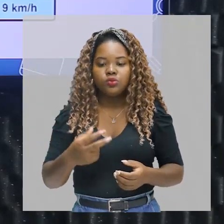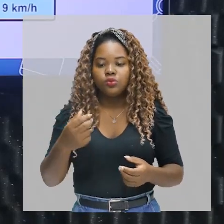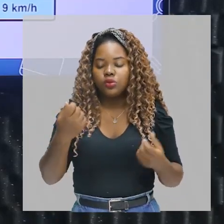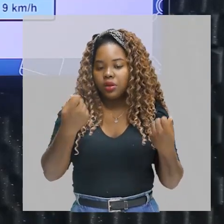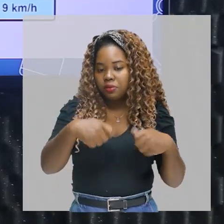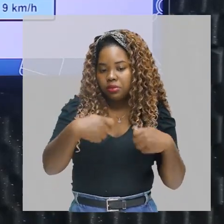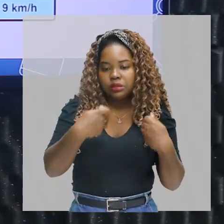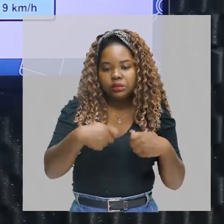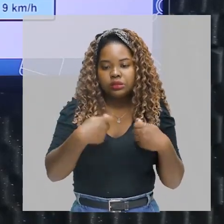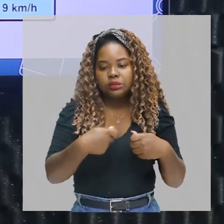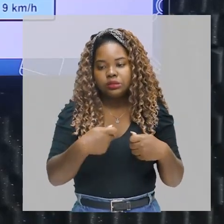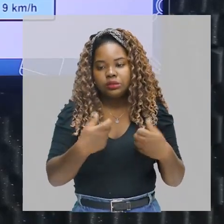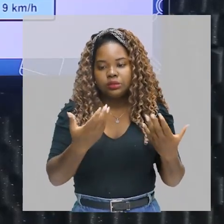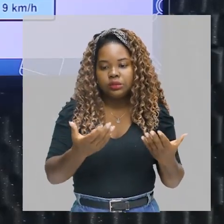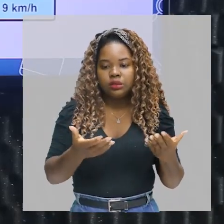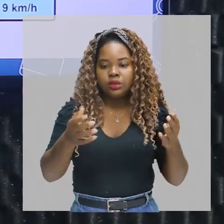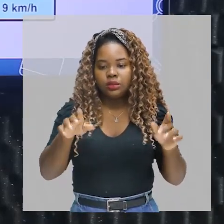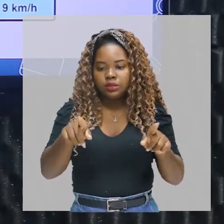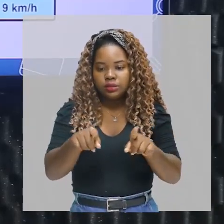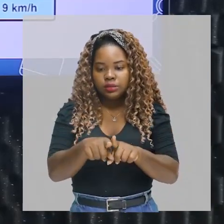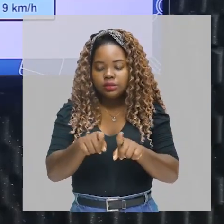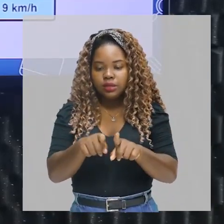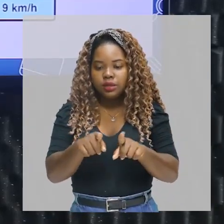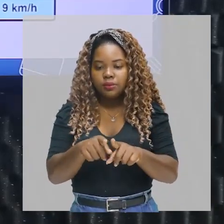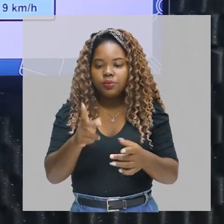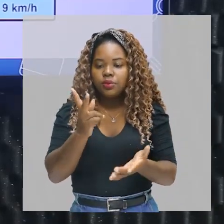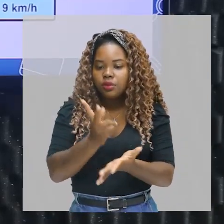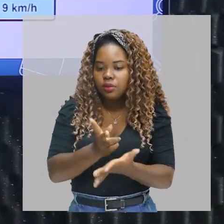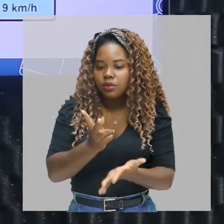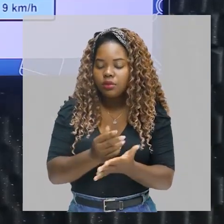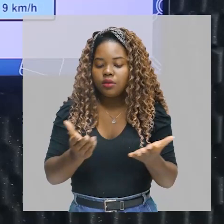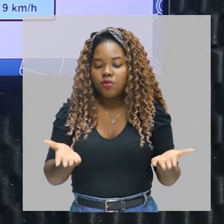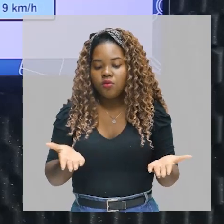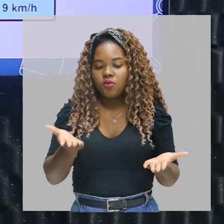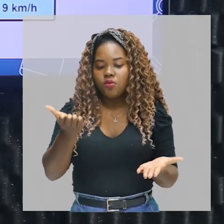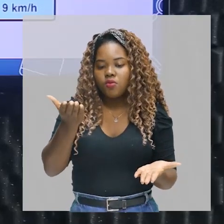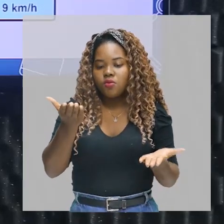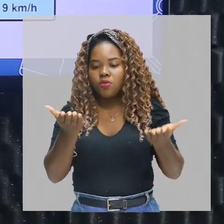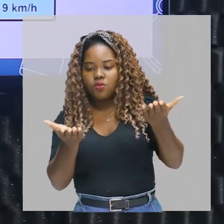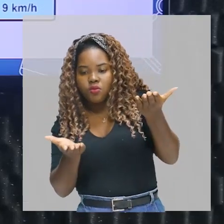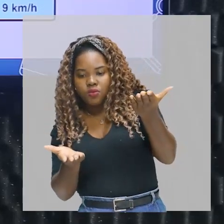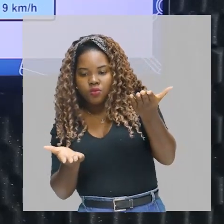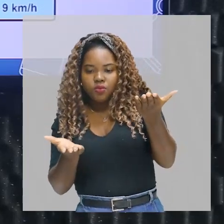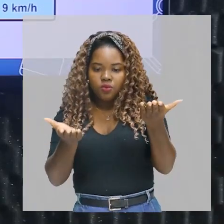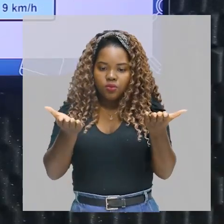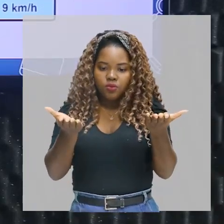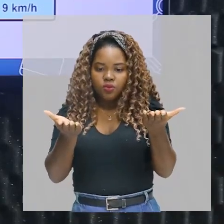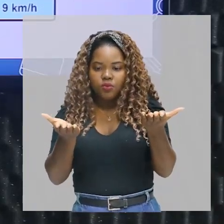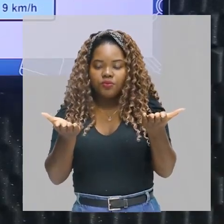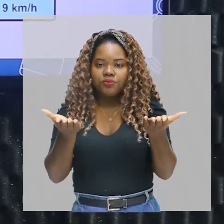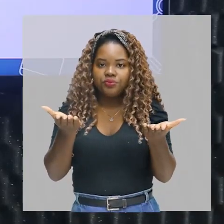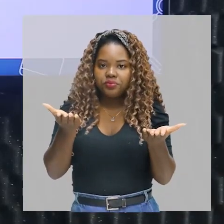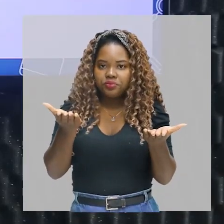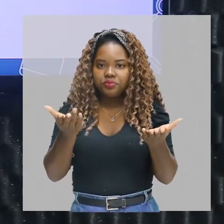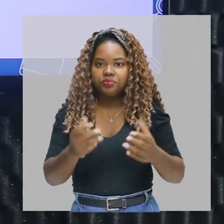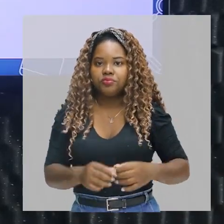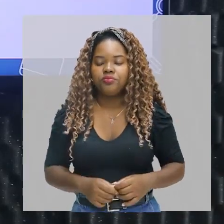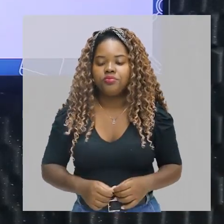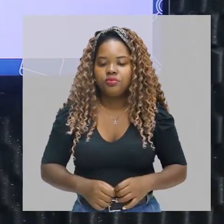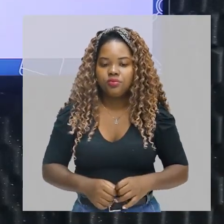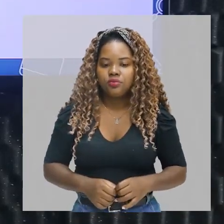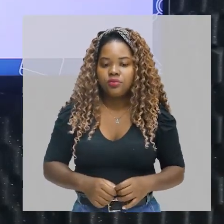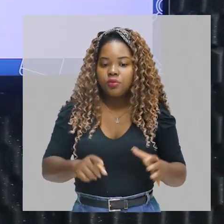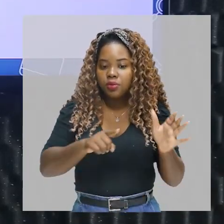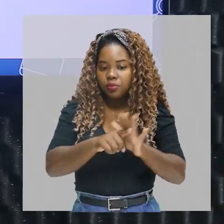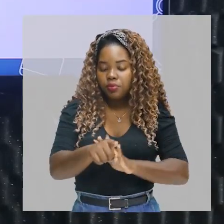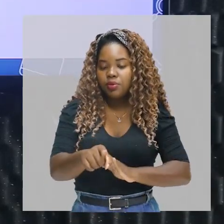volume e intensidade da mesma forma. Subir ou descer os dois ao mesmo tempo. Se um sobe, o outro desce. E